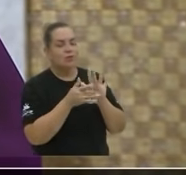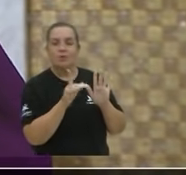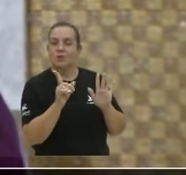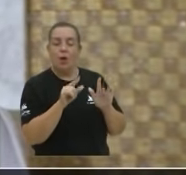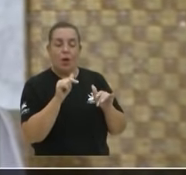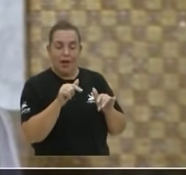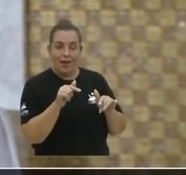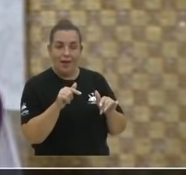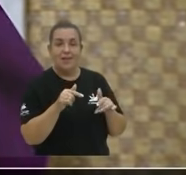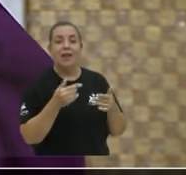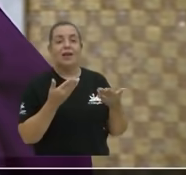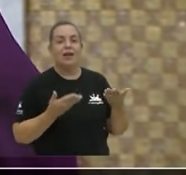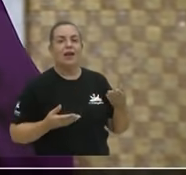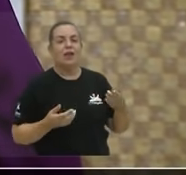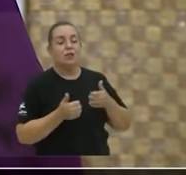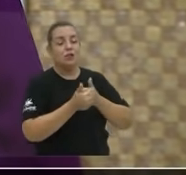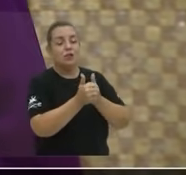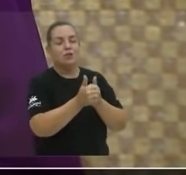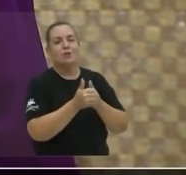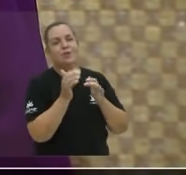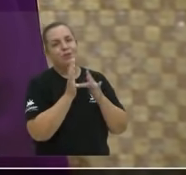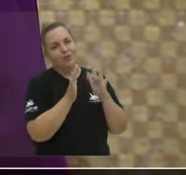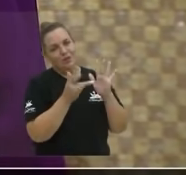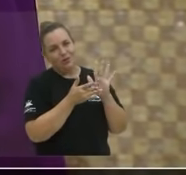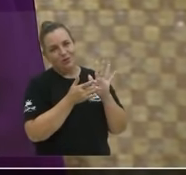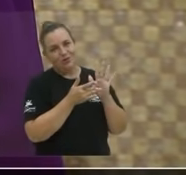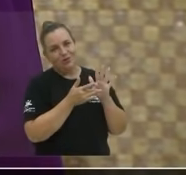aqui é a discípula de Jesus.